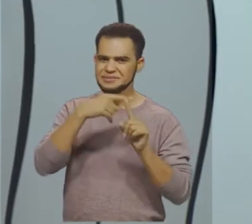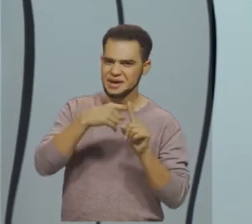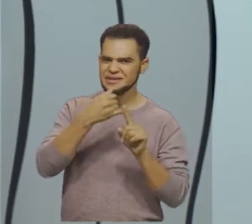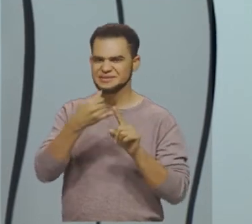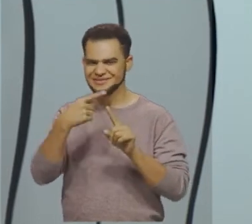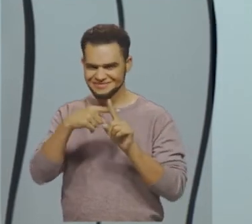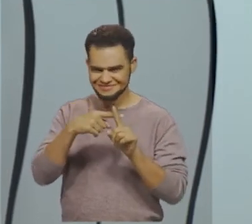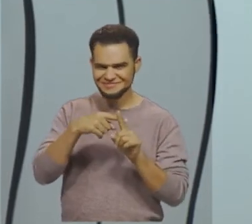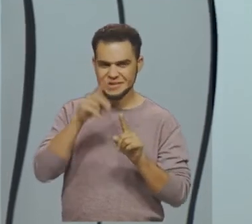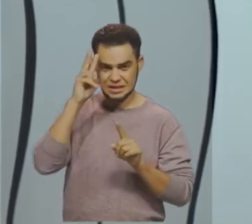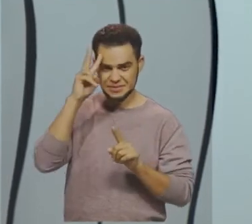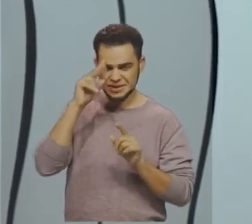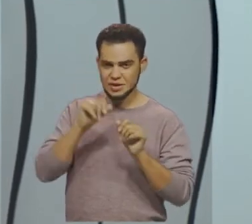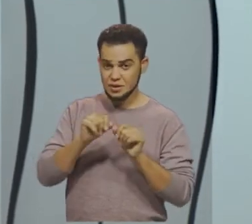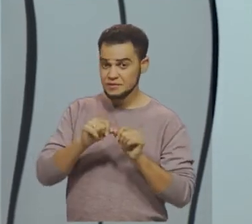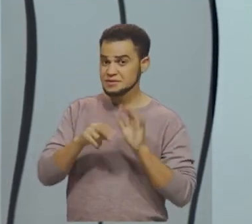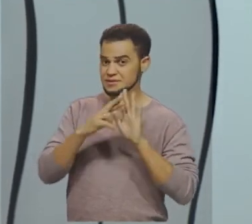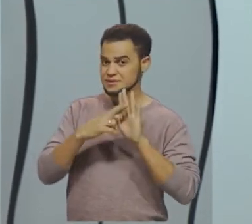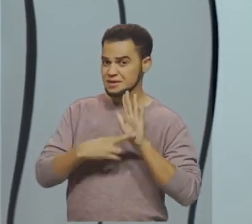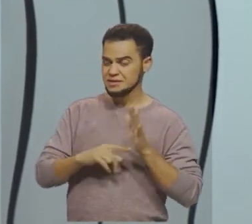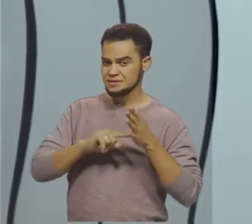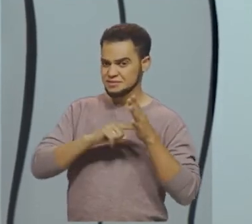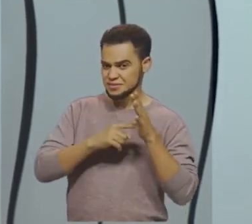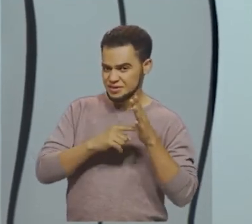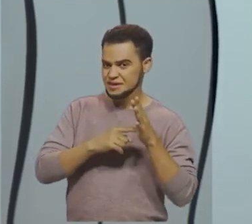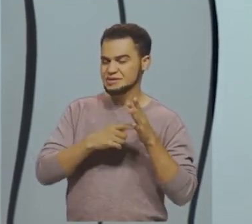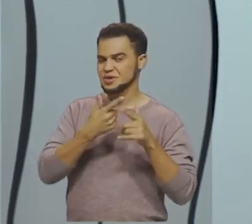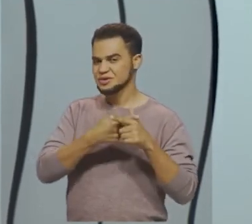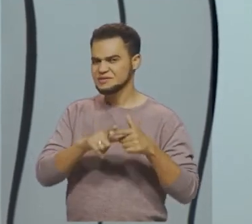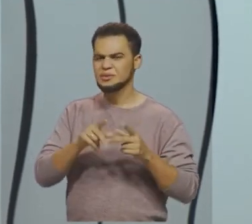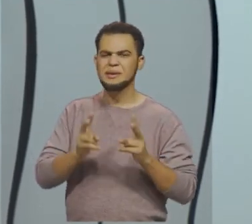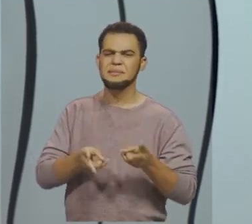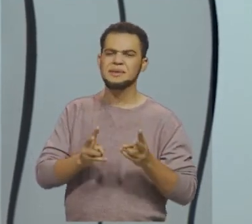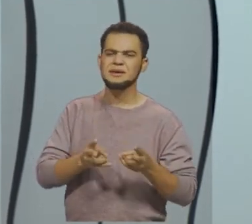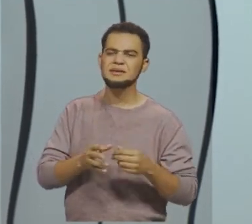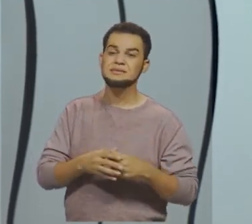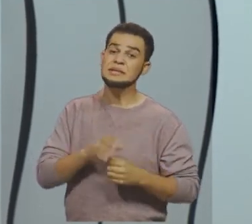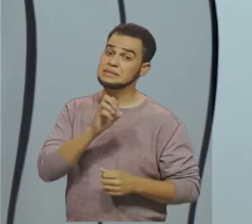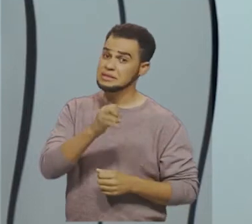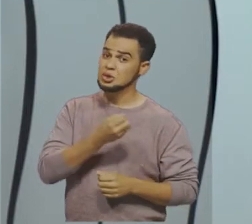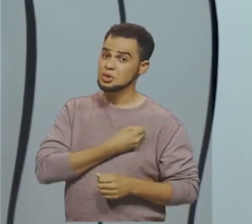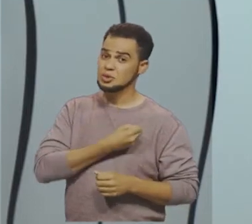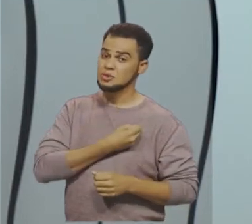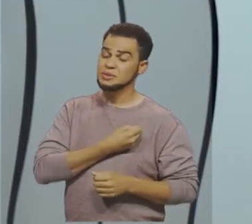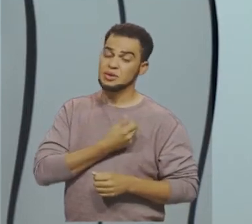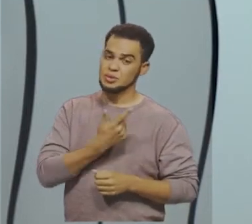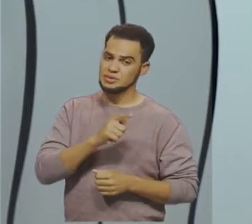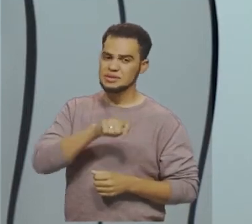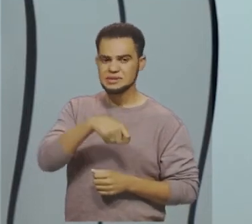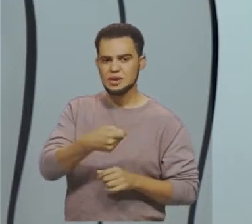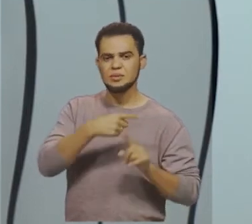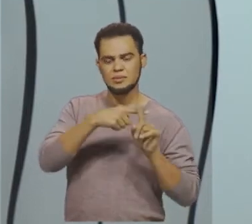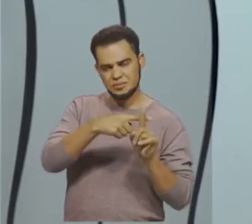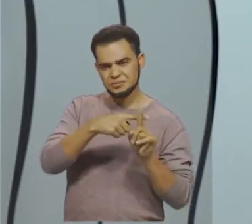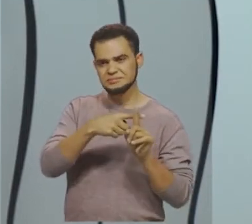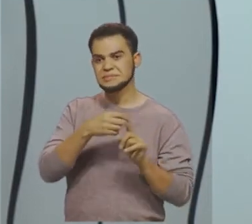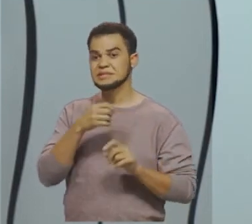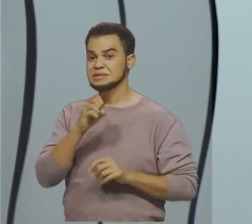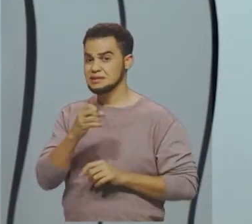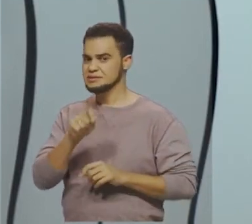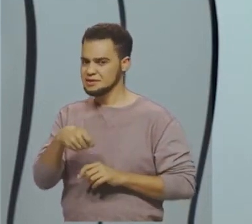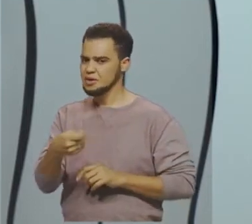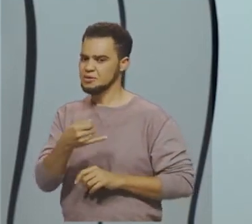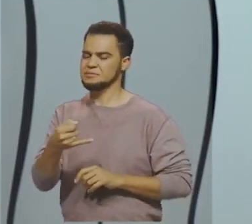sinais? A regra de multiplicação e divisão são as mesmas. Número sem sinal é positivo, menos com mais dá menos.